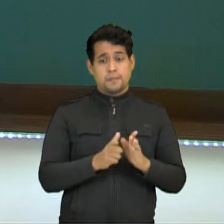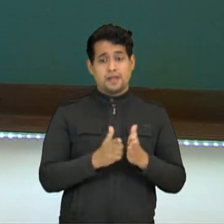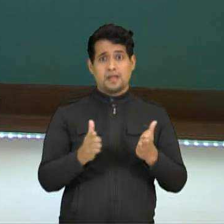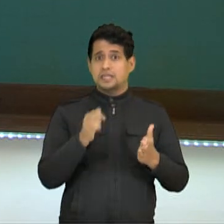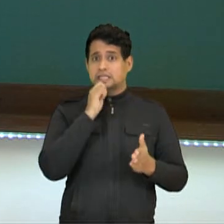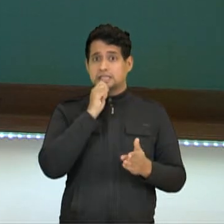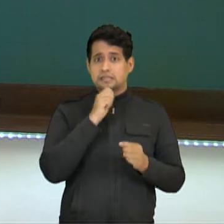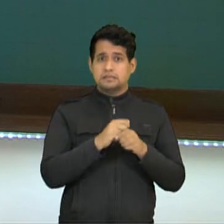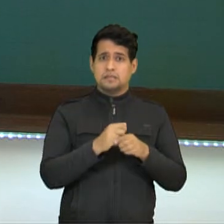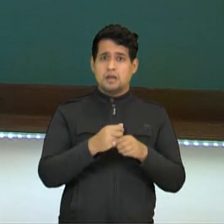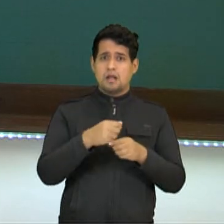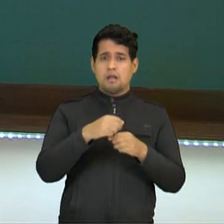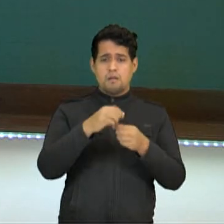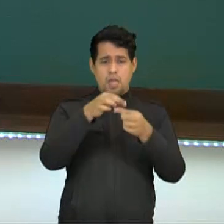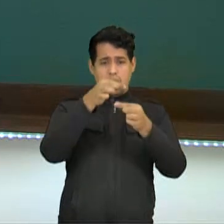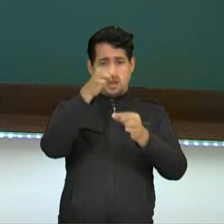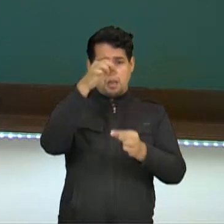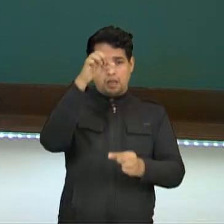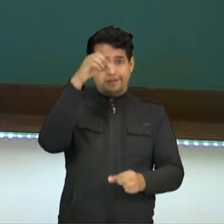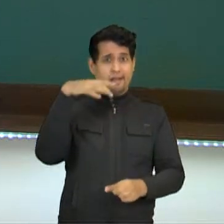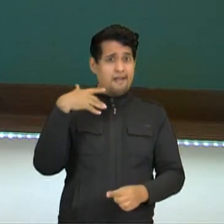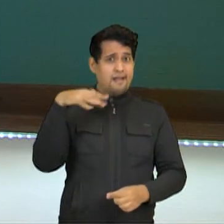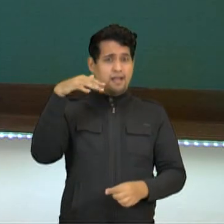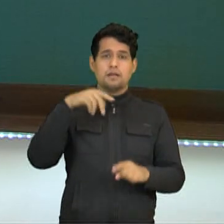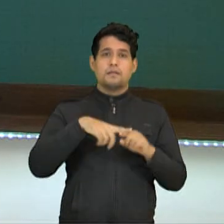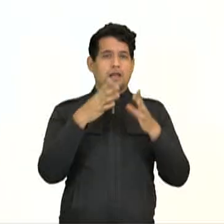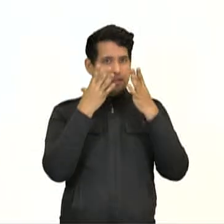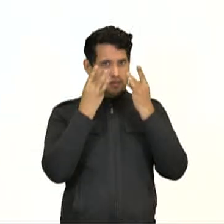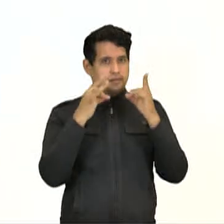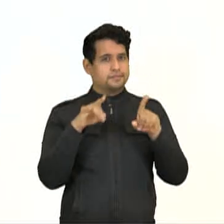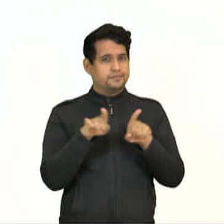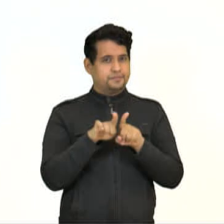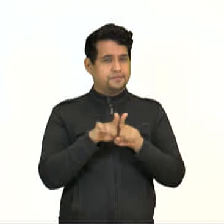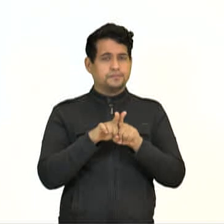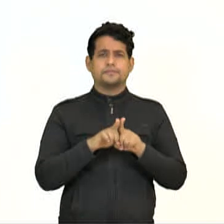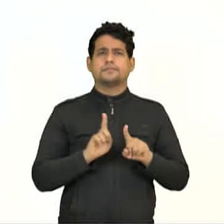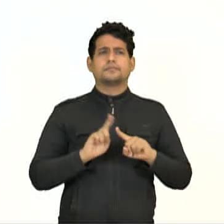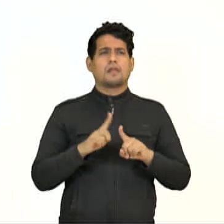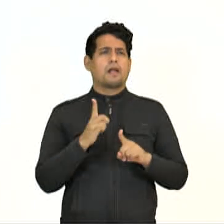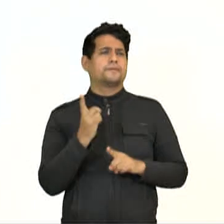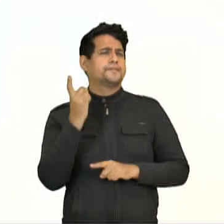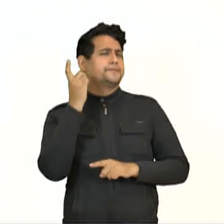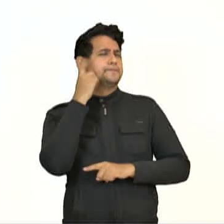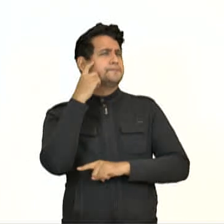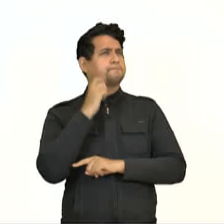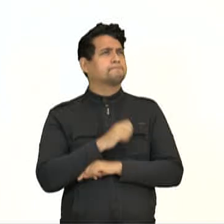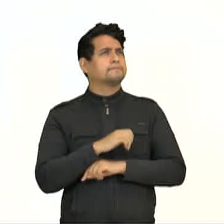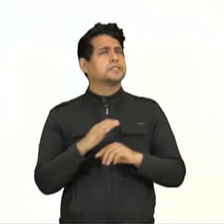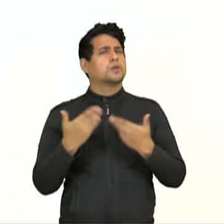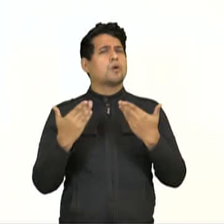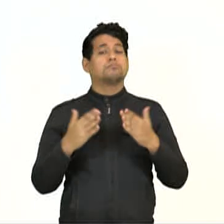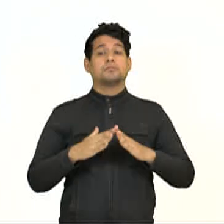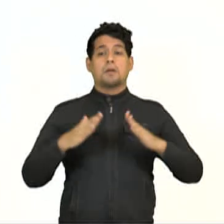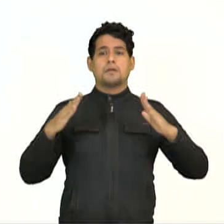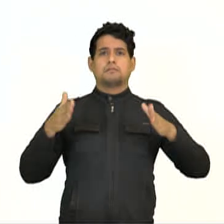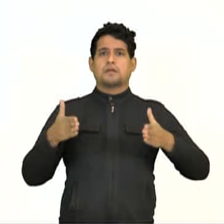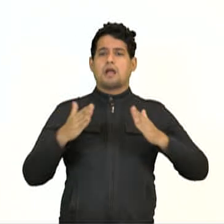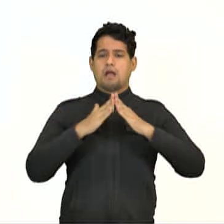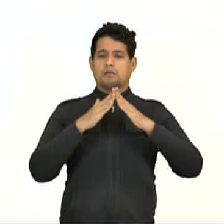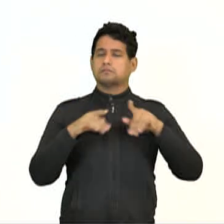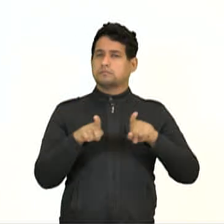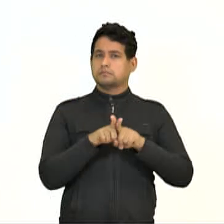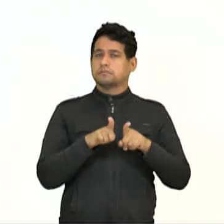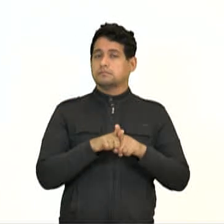quanto maior, mais caro ele era, mas, obviamente, ele chamava mais atenção. Você vai pensar no tamanho do imóvel, se você escolheu, né,